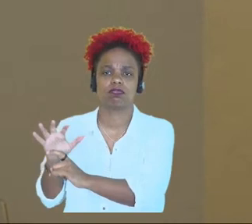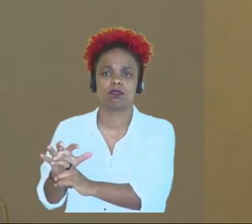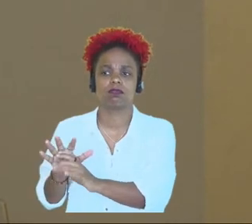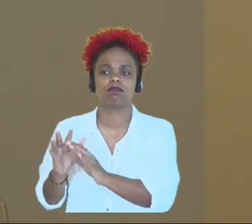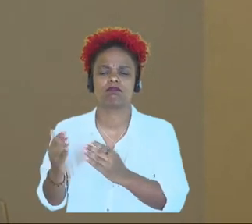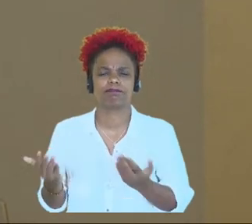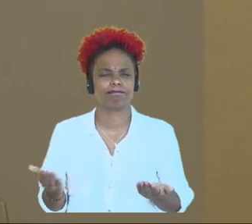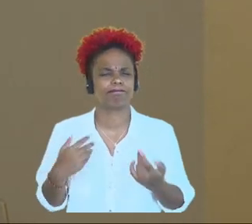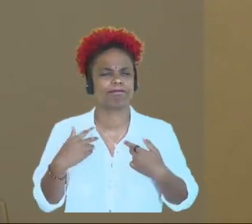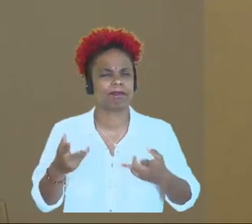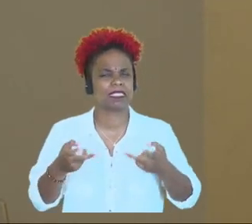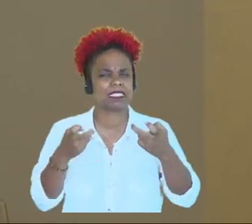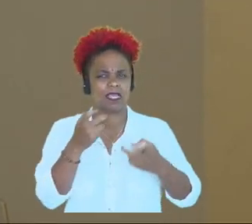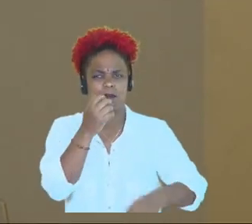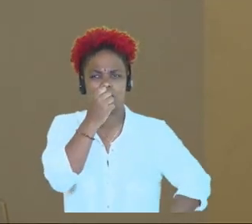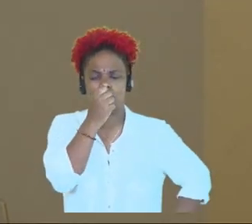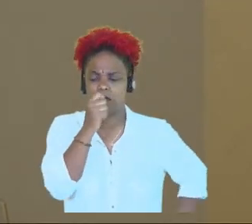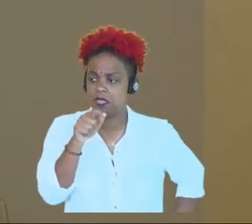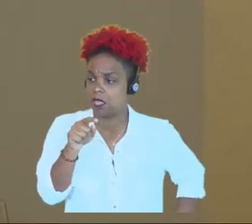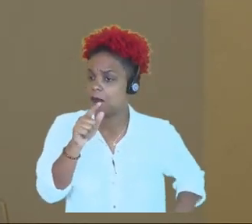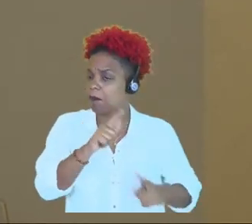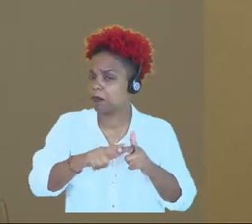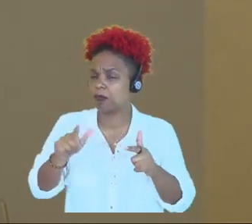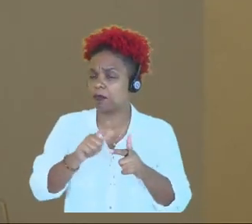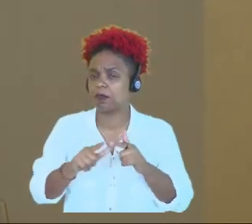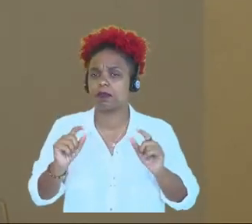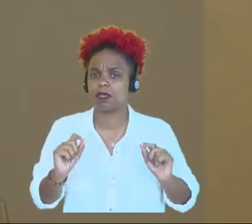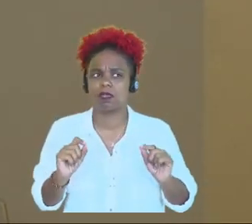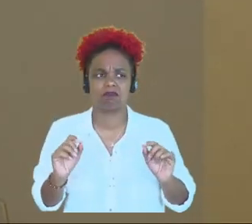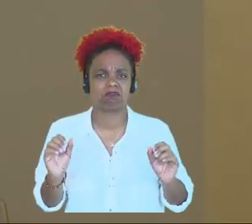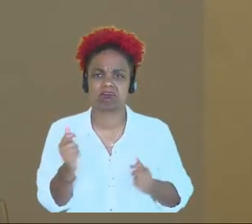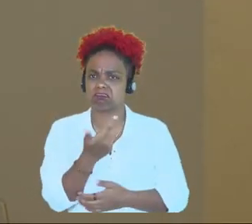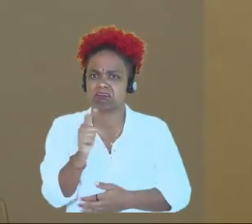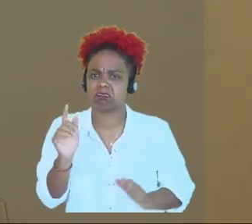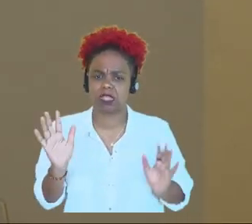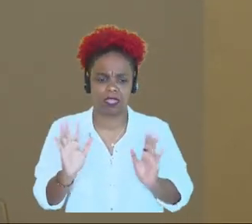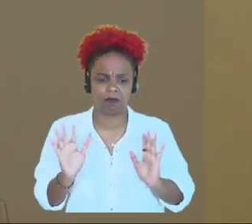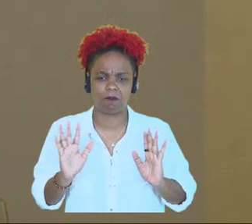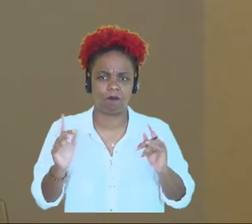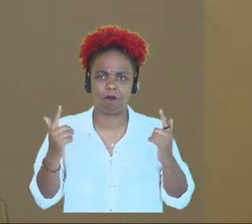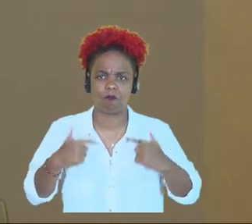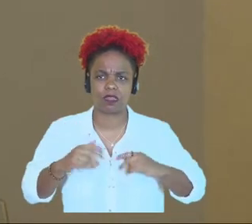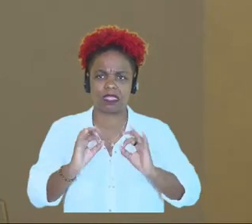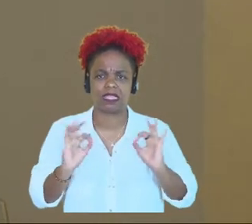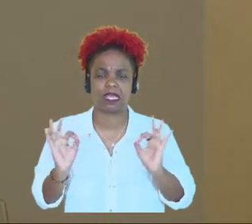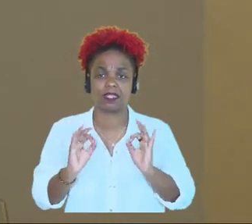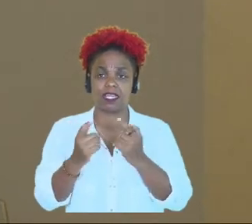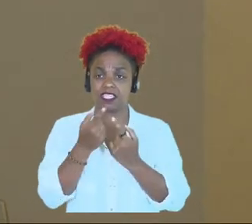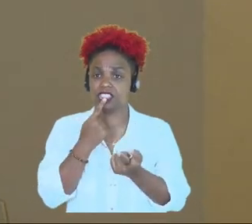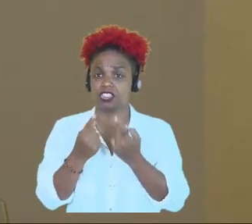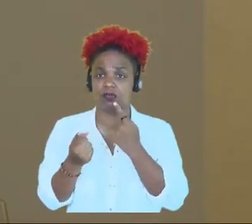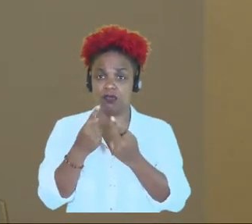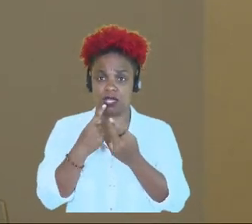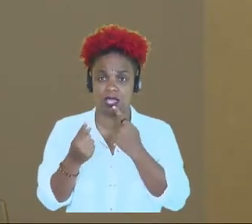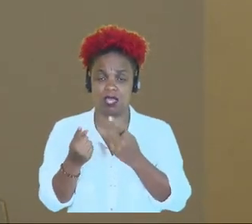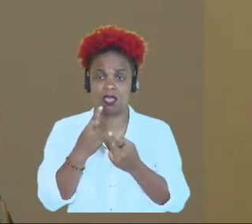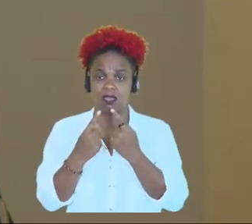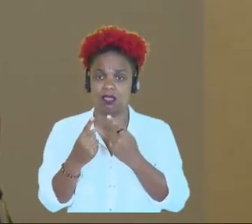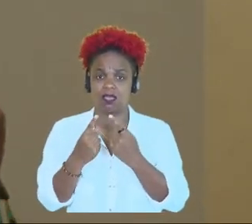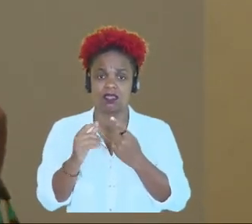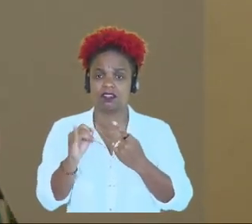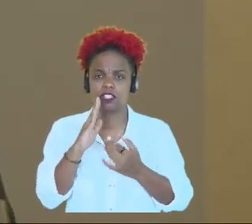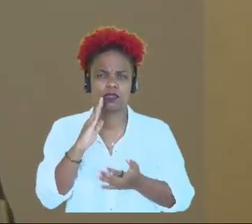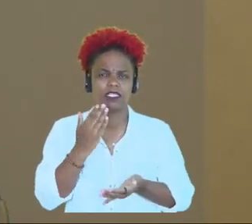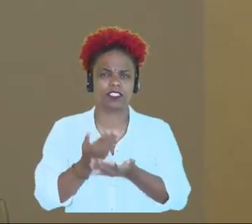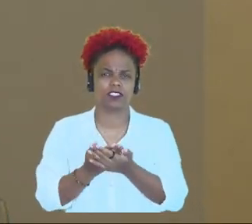E vejam, eu não tenho problema absolutamente nenhum em dialogar com quem não acredita